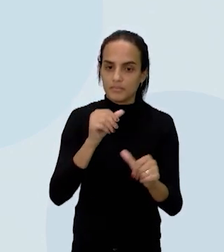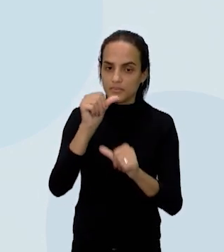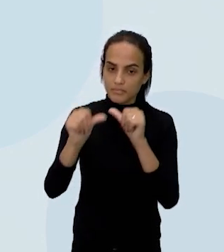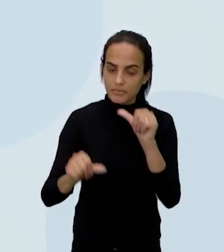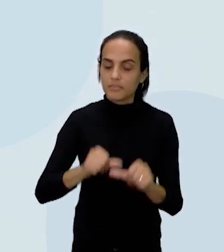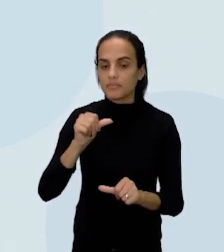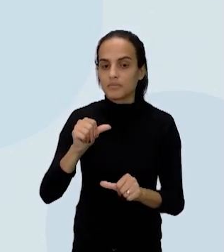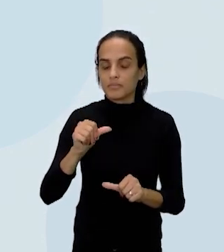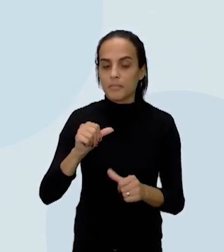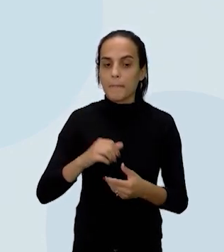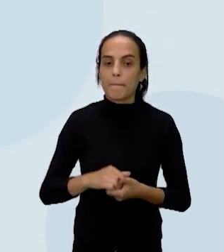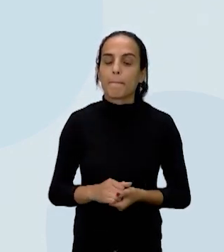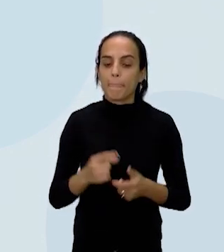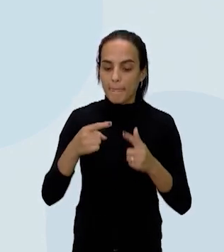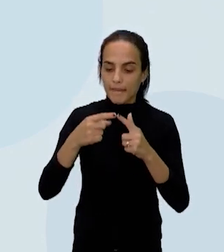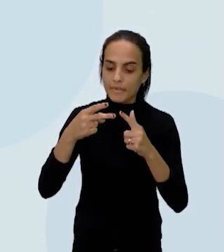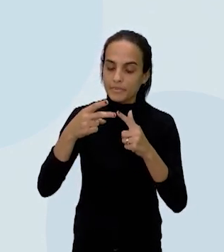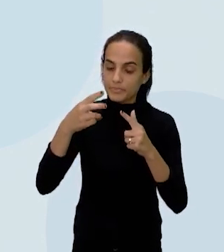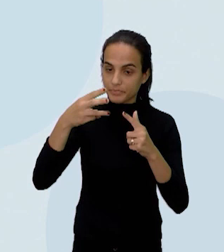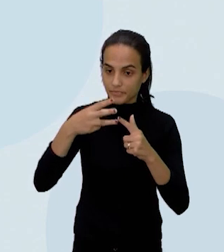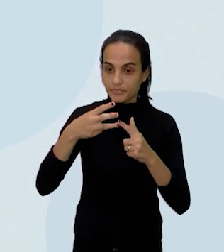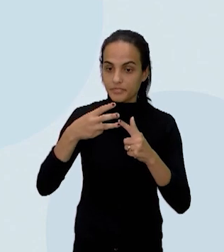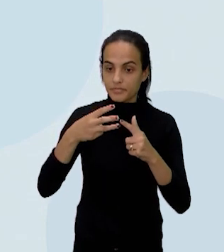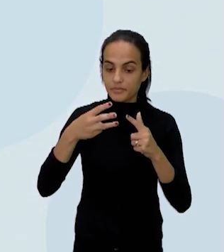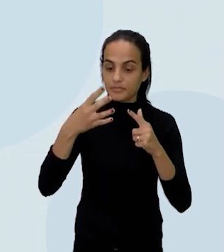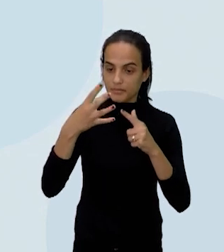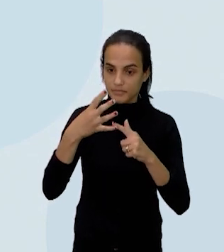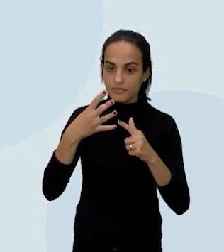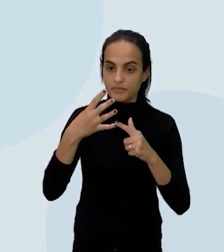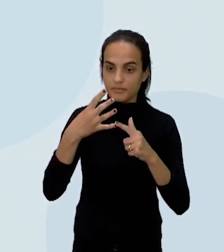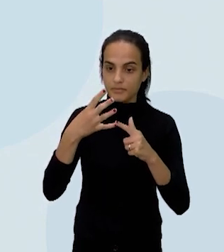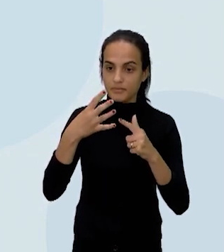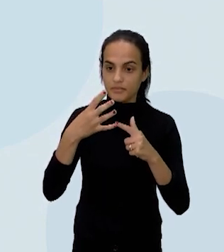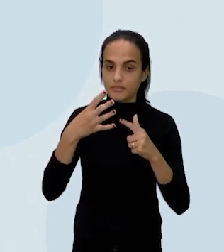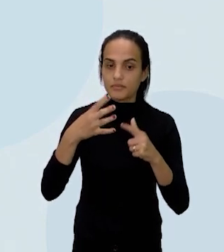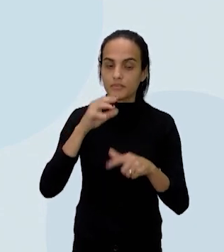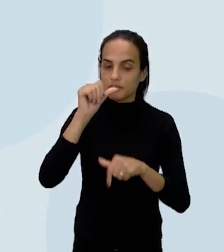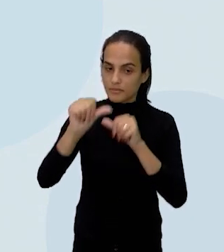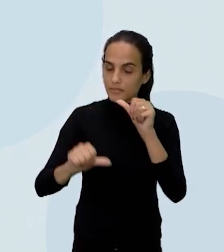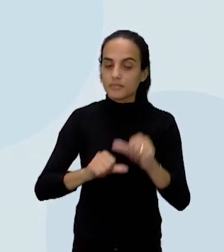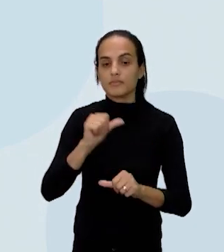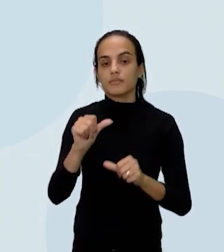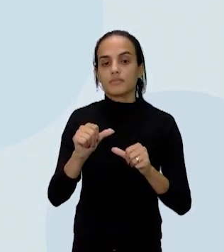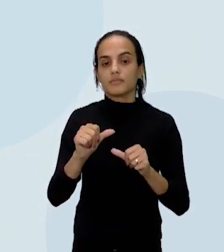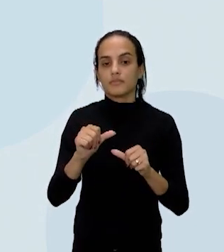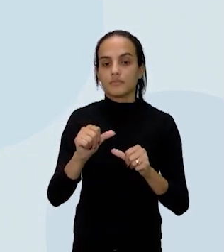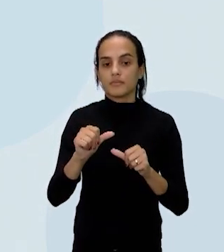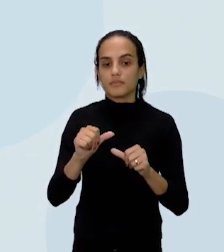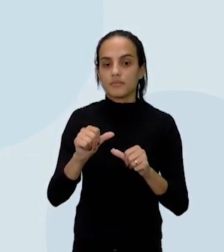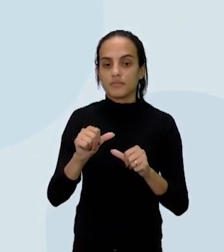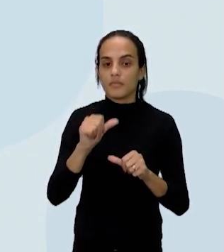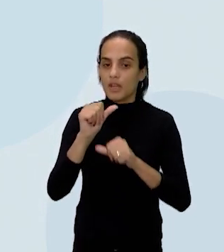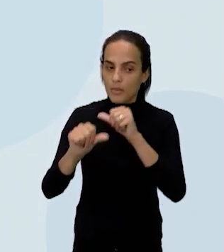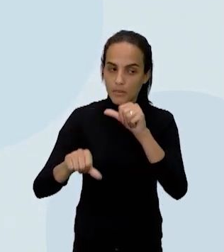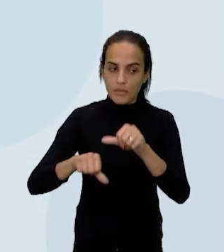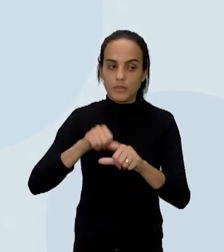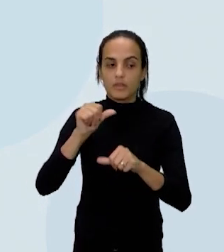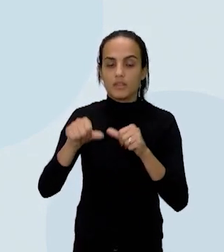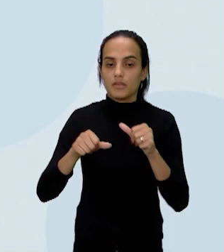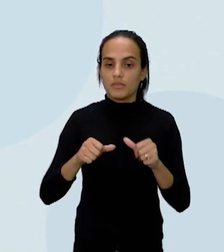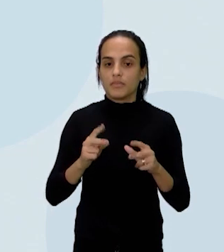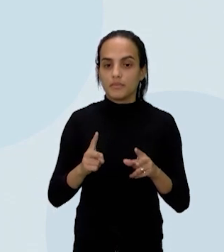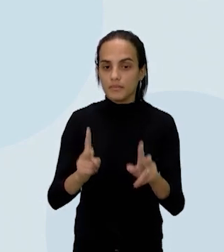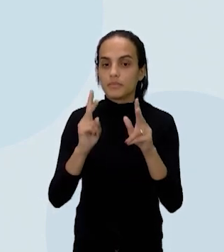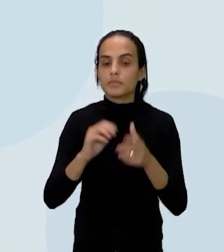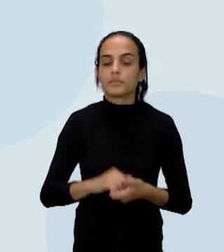da reação e 4 fatores que alteram a transformação da reação. Então aqui